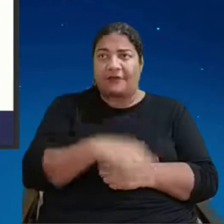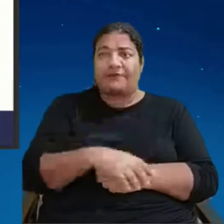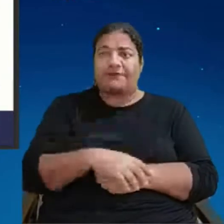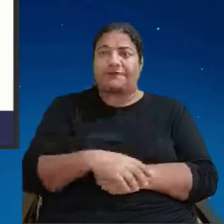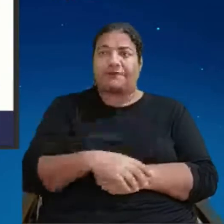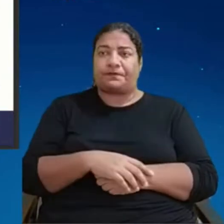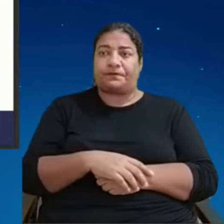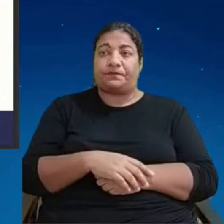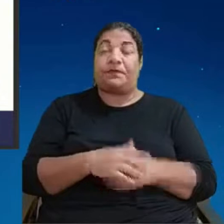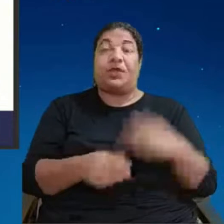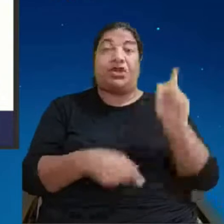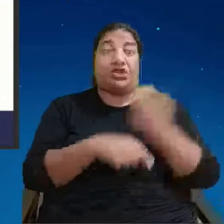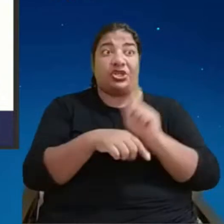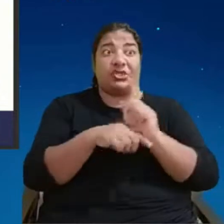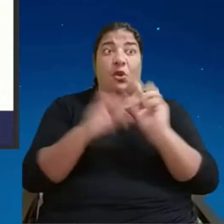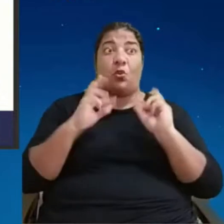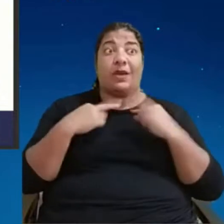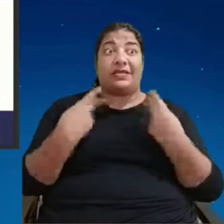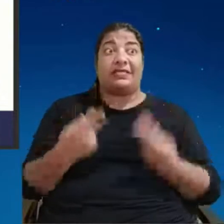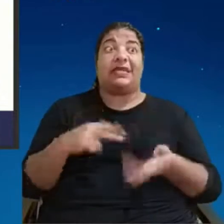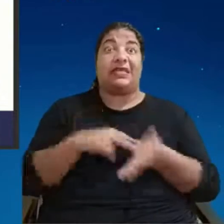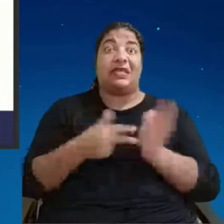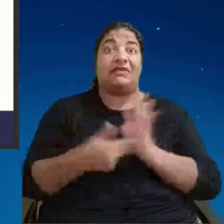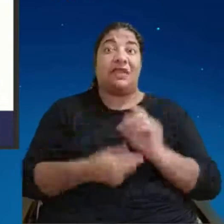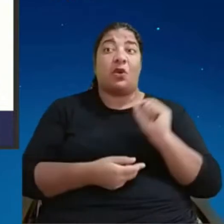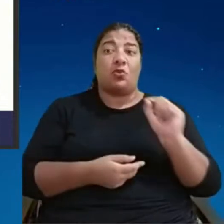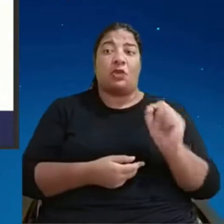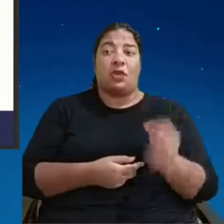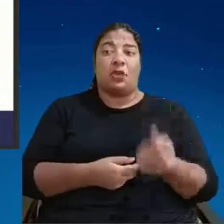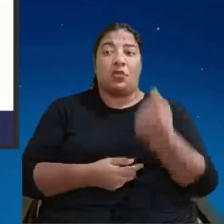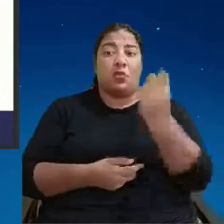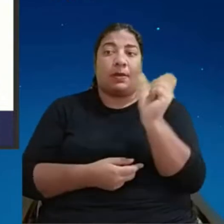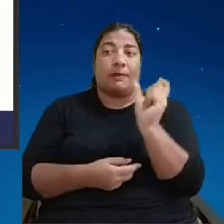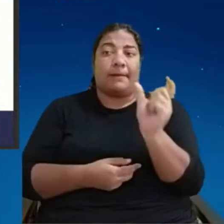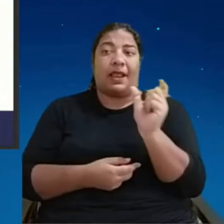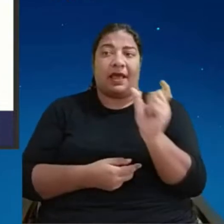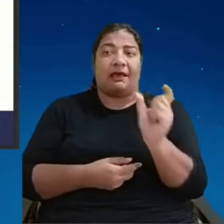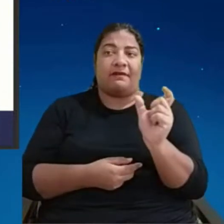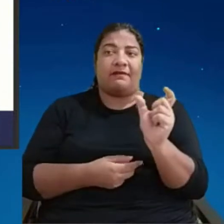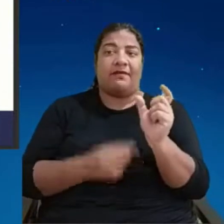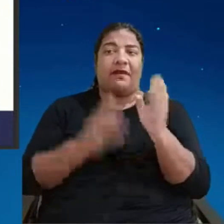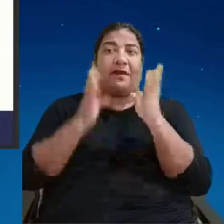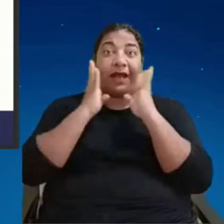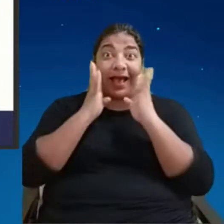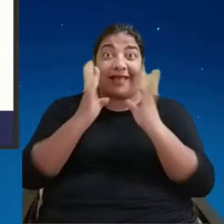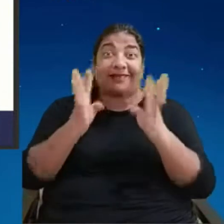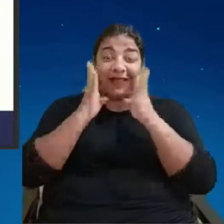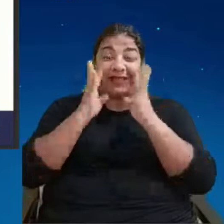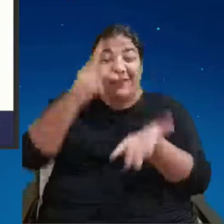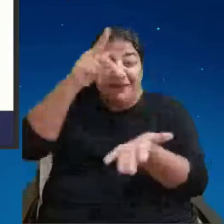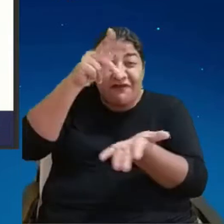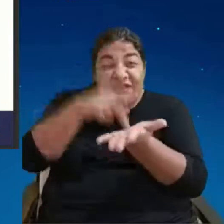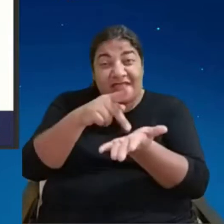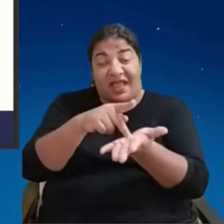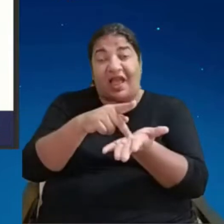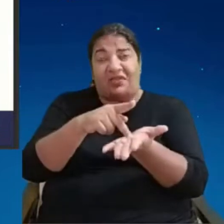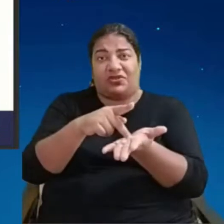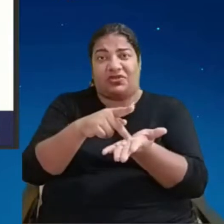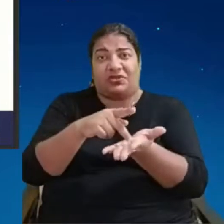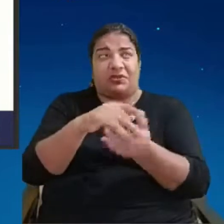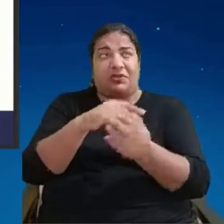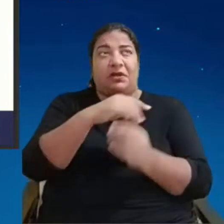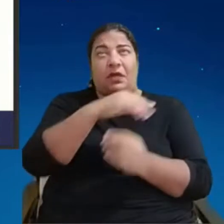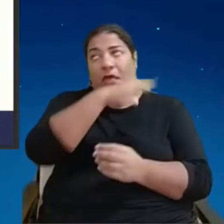significa, eu vou pegar uma palavra daqui, escutativa. Eu preciso estar com as minhas antenas ligadas, né, como